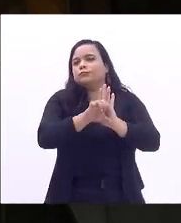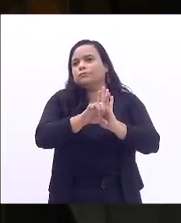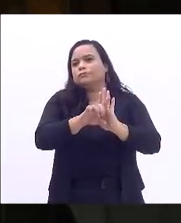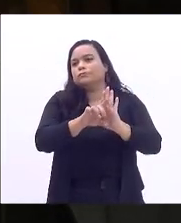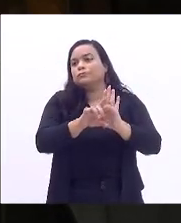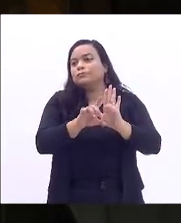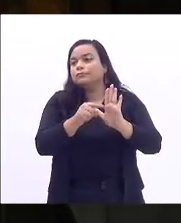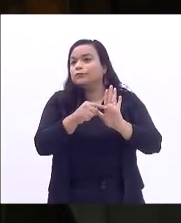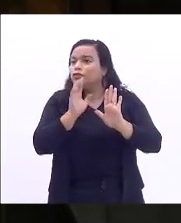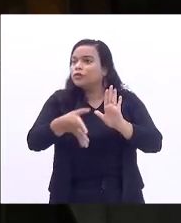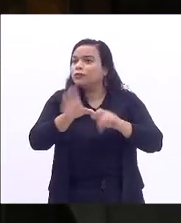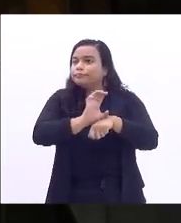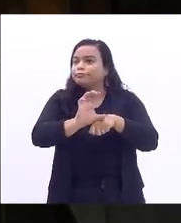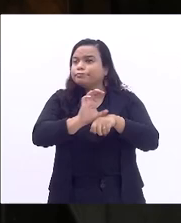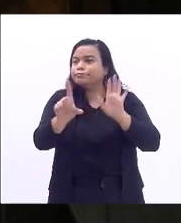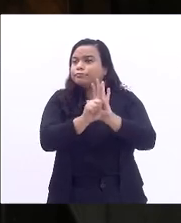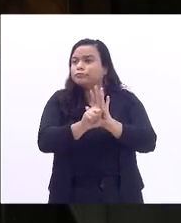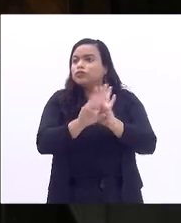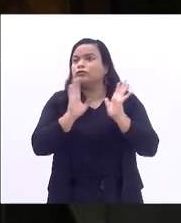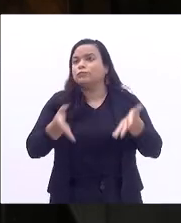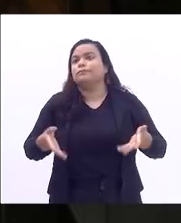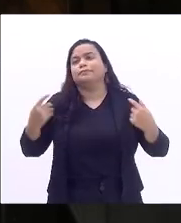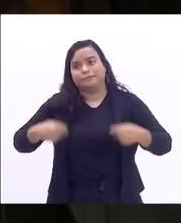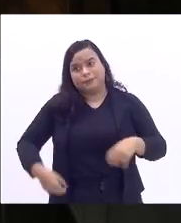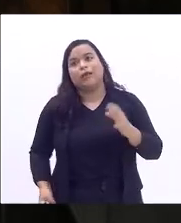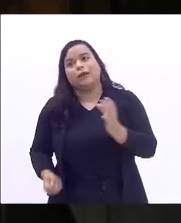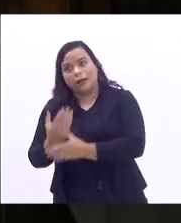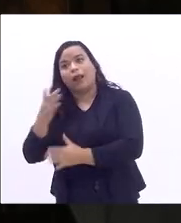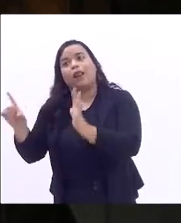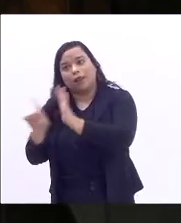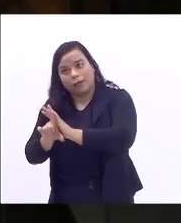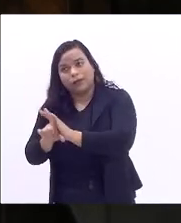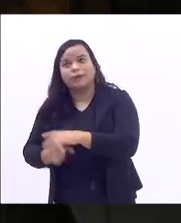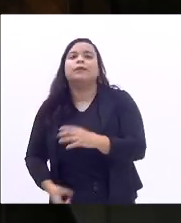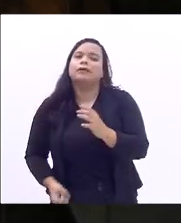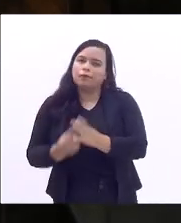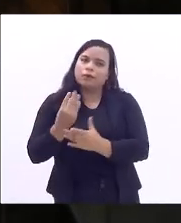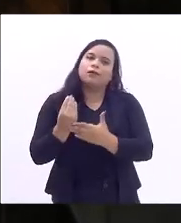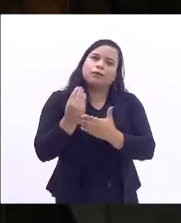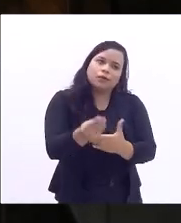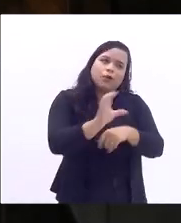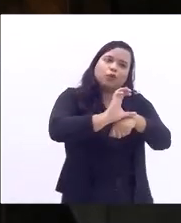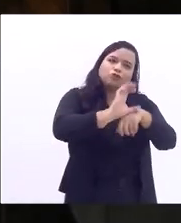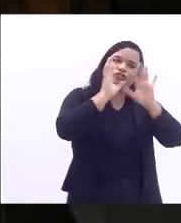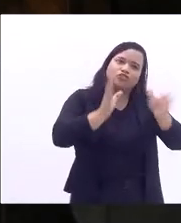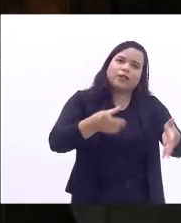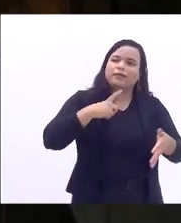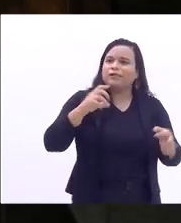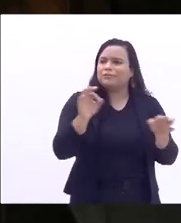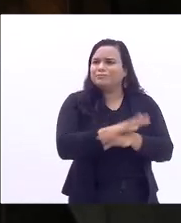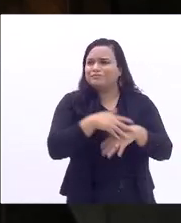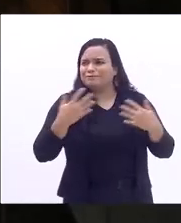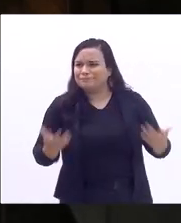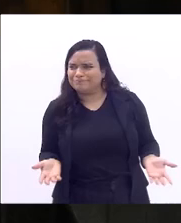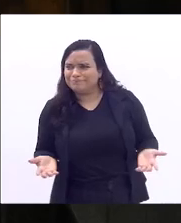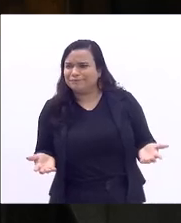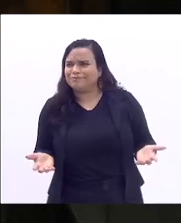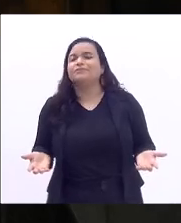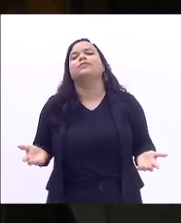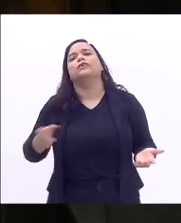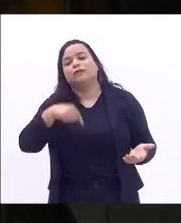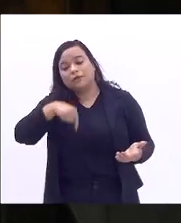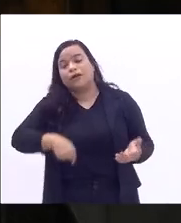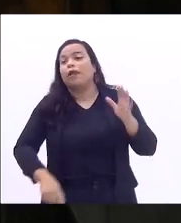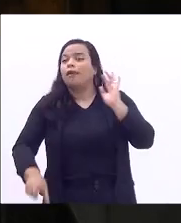na Constituição veja Deputado Aliomar tem que fazer uma lei para garantir o que a constituição já garante a quem está fazendo uma lei deputada